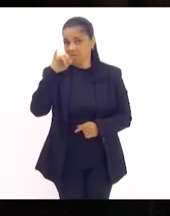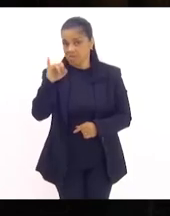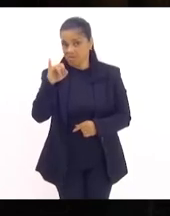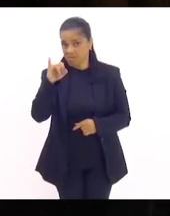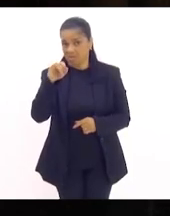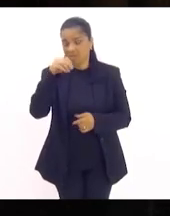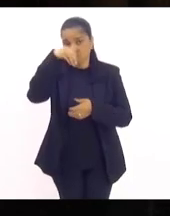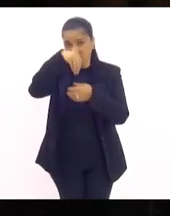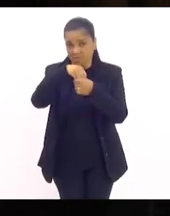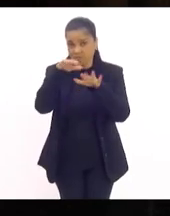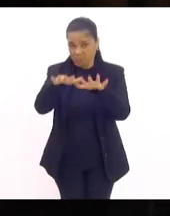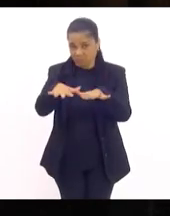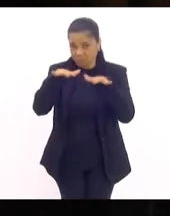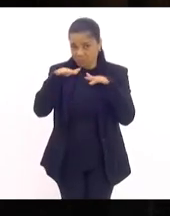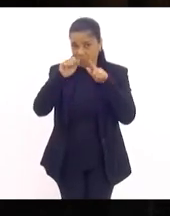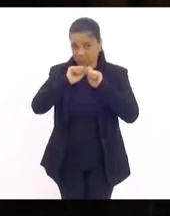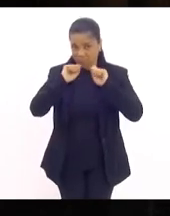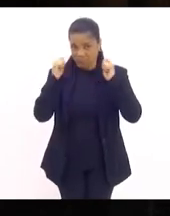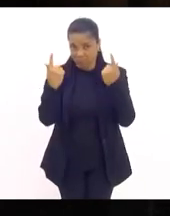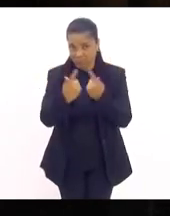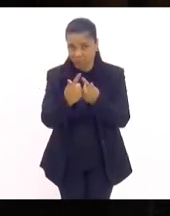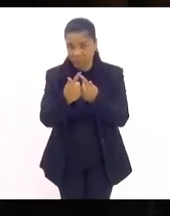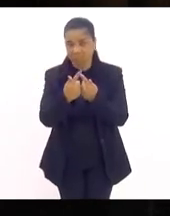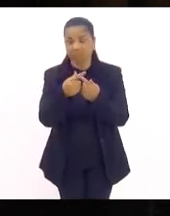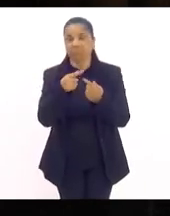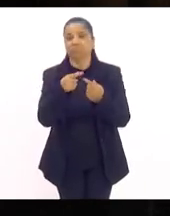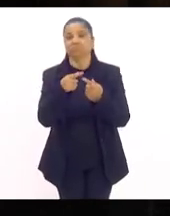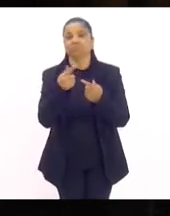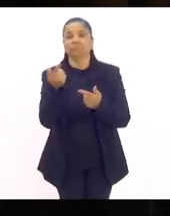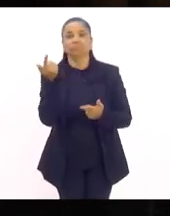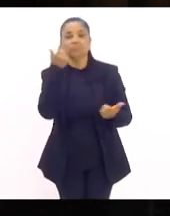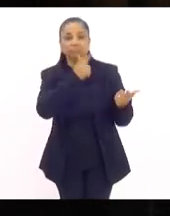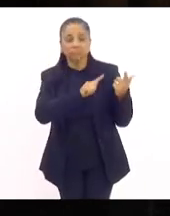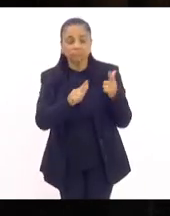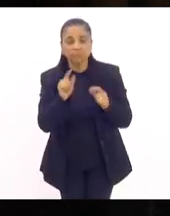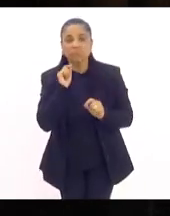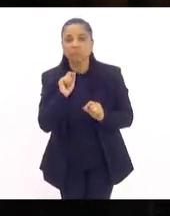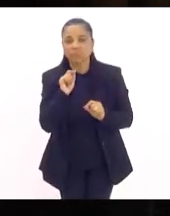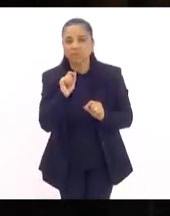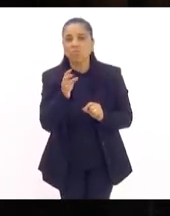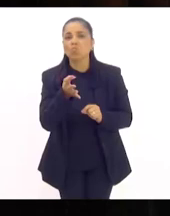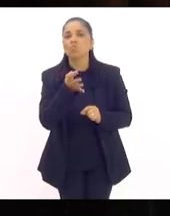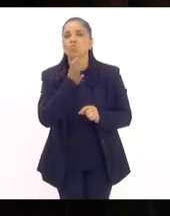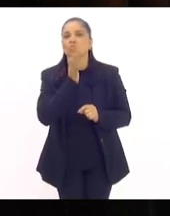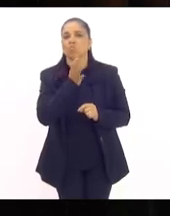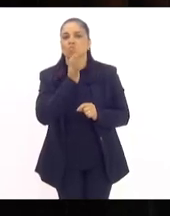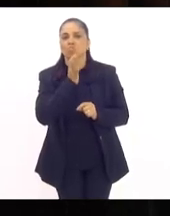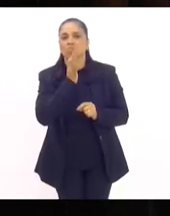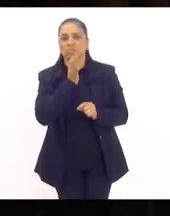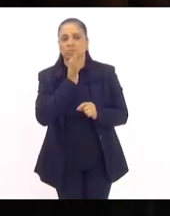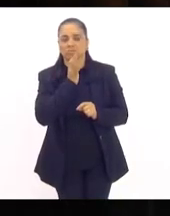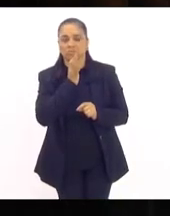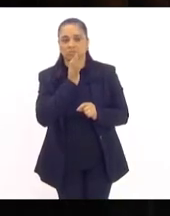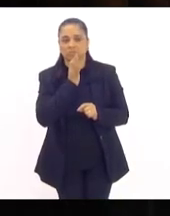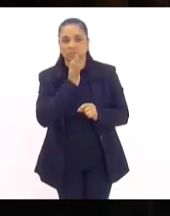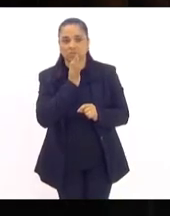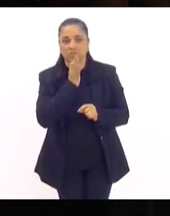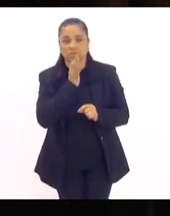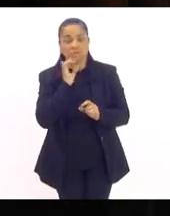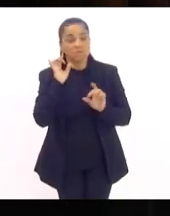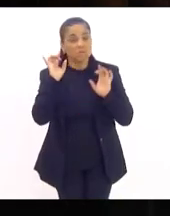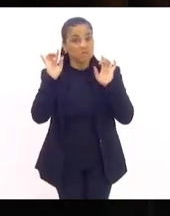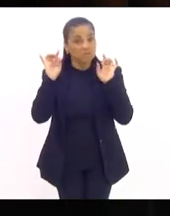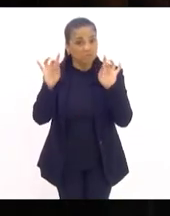Assembleia Legislativa para que a gente possa ter reconhecido, em especial, senhora presidenta, que o